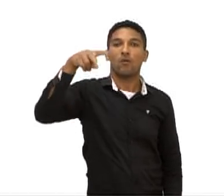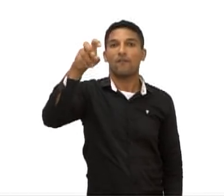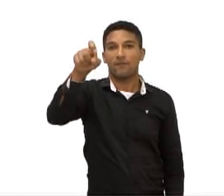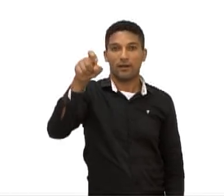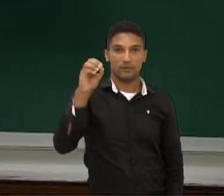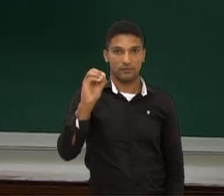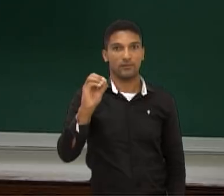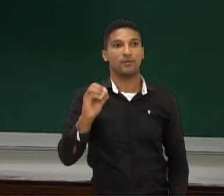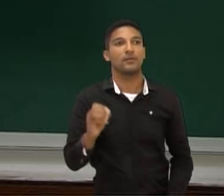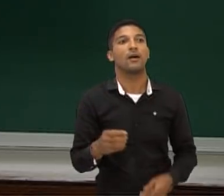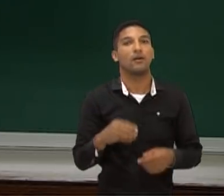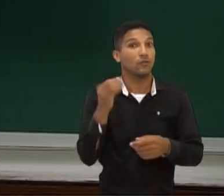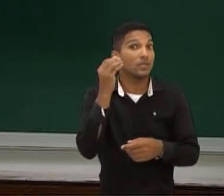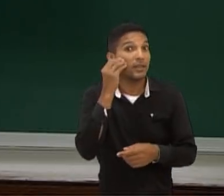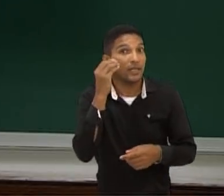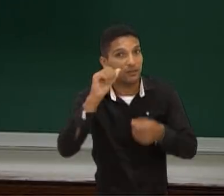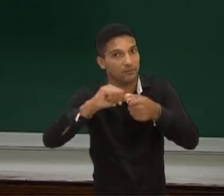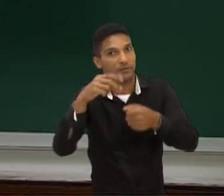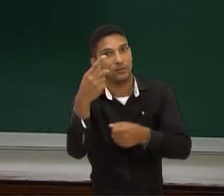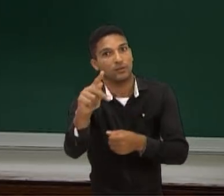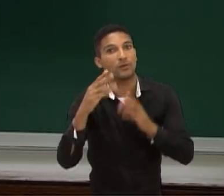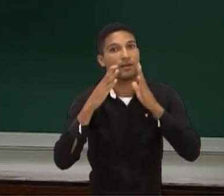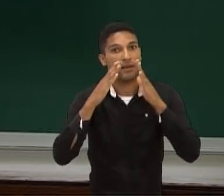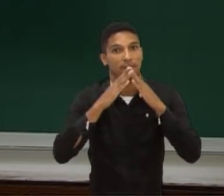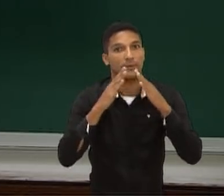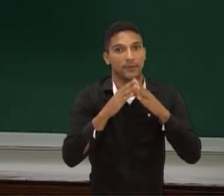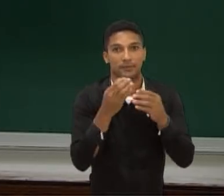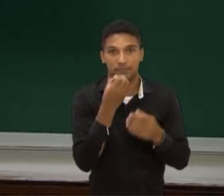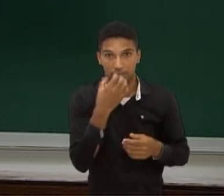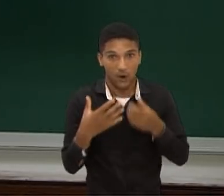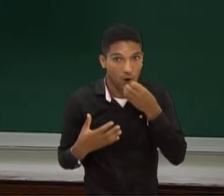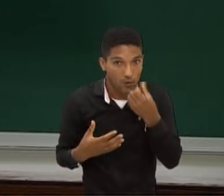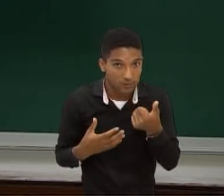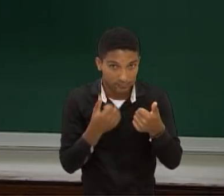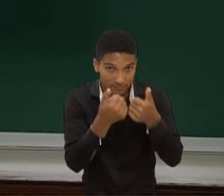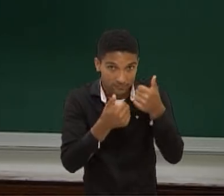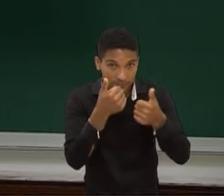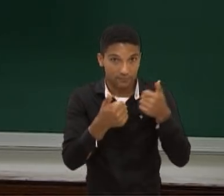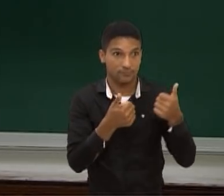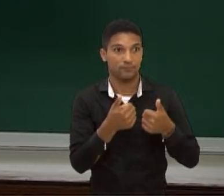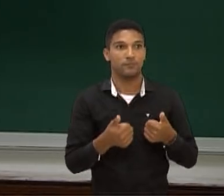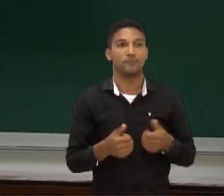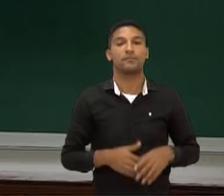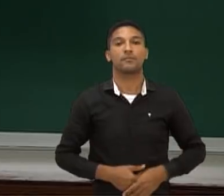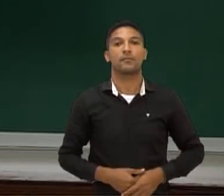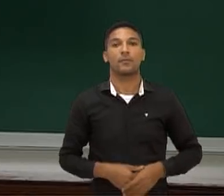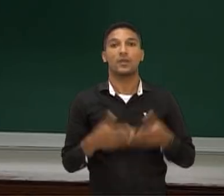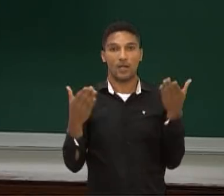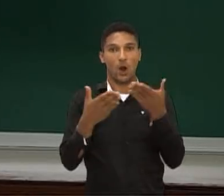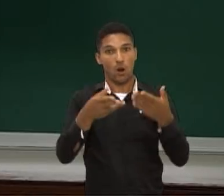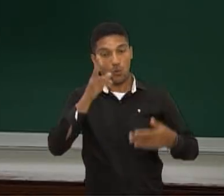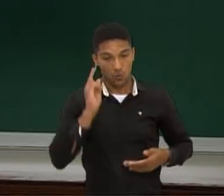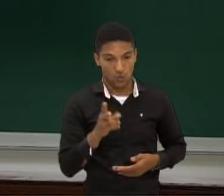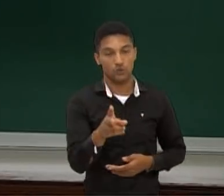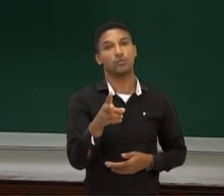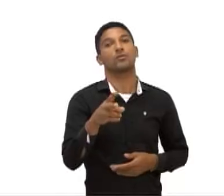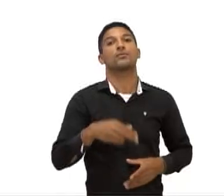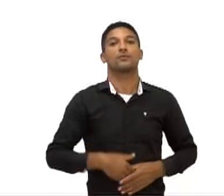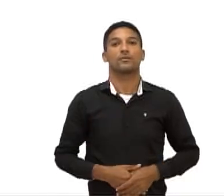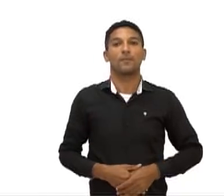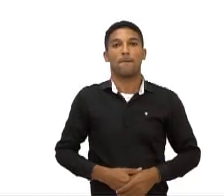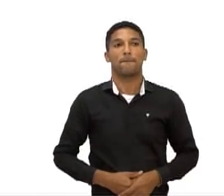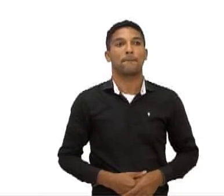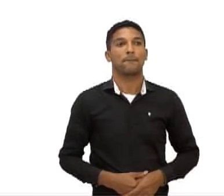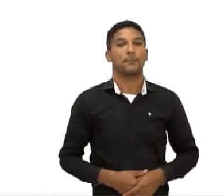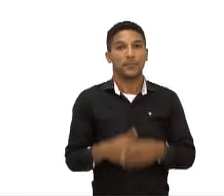beleza? Tentem fazer aí em casa, tá bom? Então, pessoal, vamos continuar praticando aqui com a professora? Olha lá, acompanhe